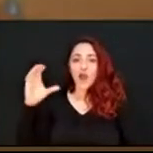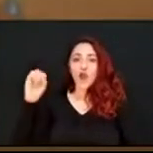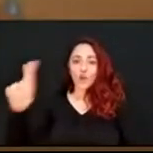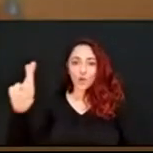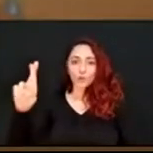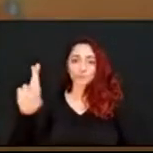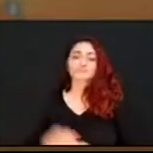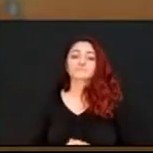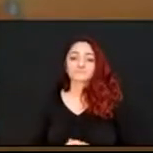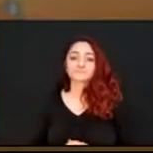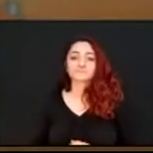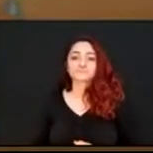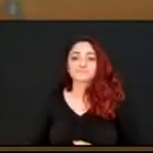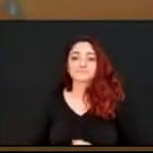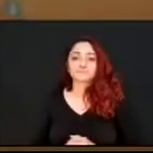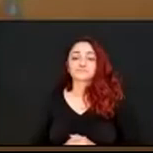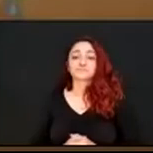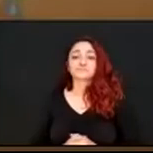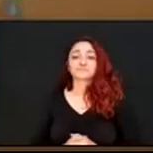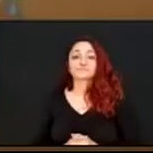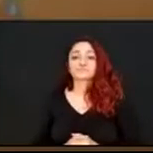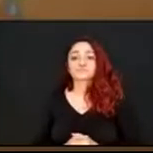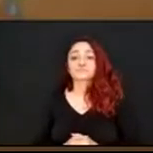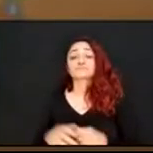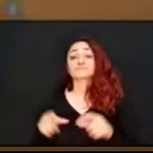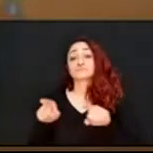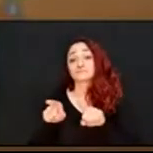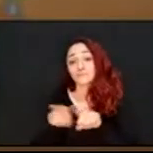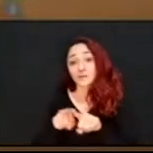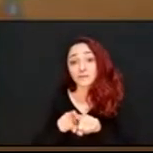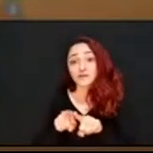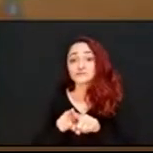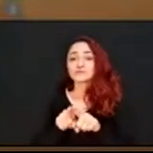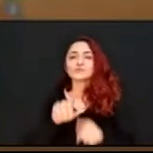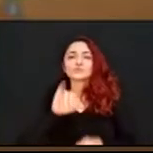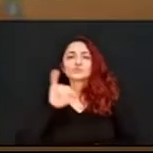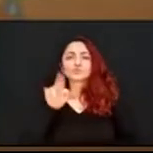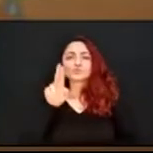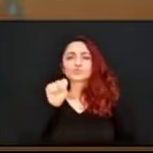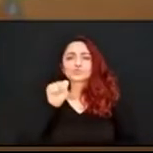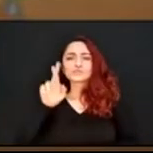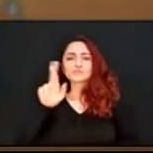favor e eu queria saber se a Jussara está nos ouvindo